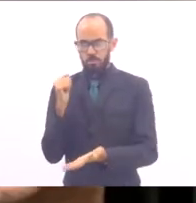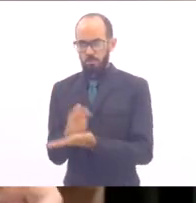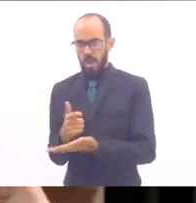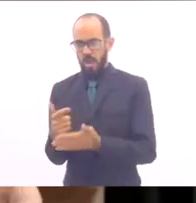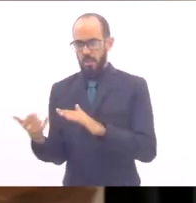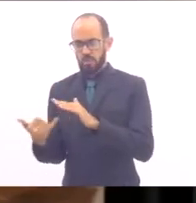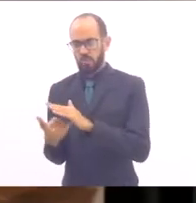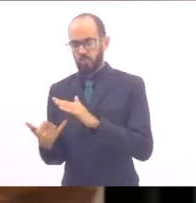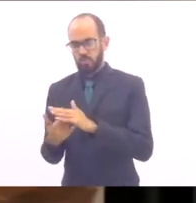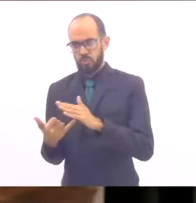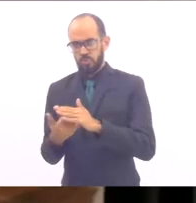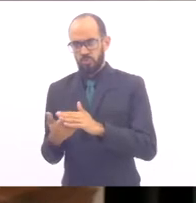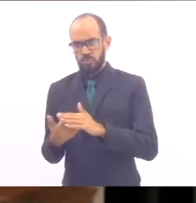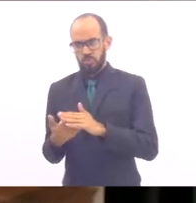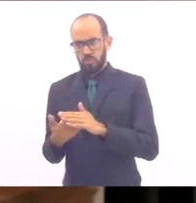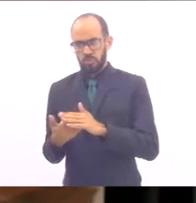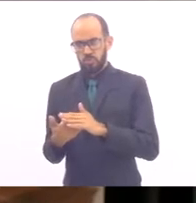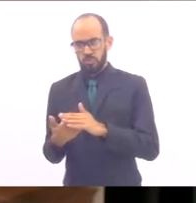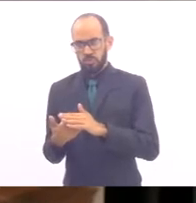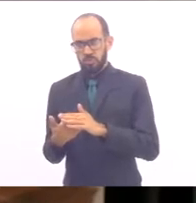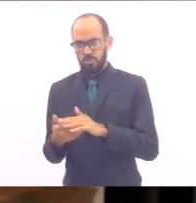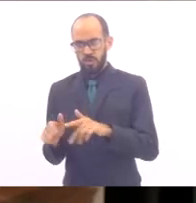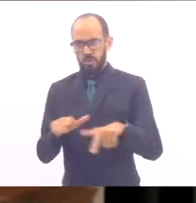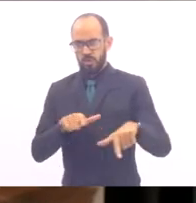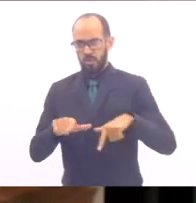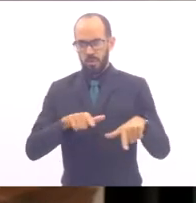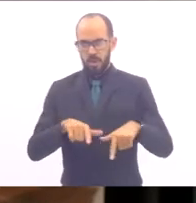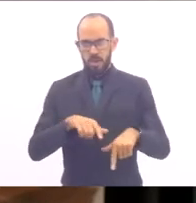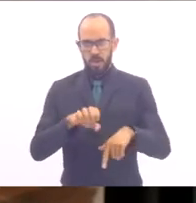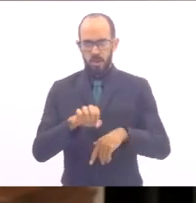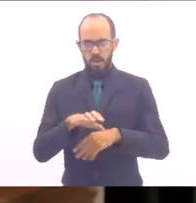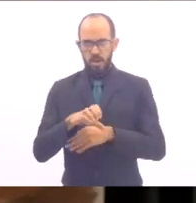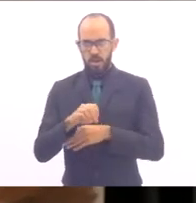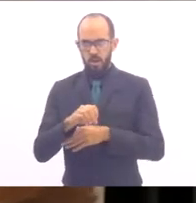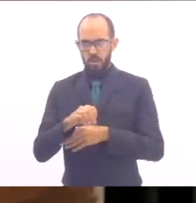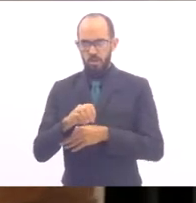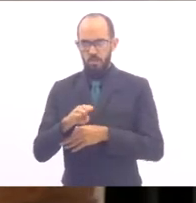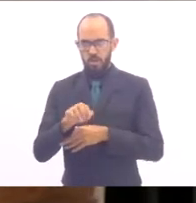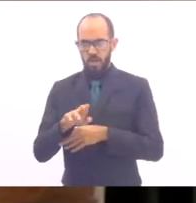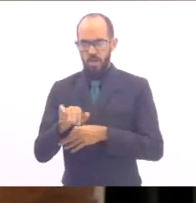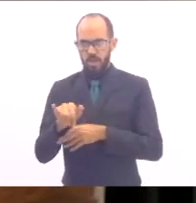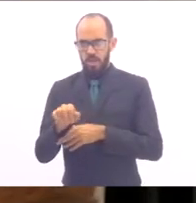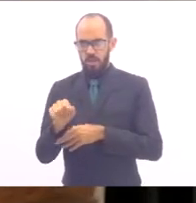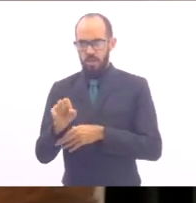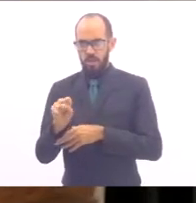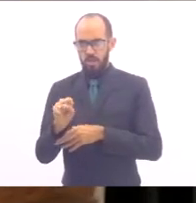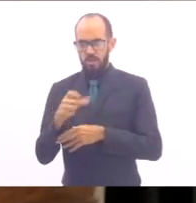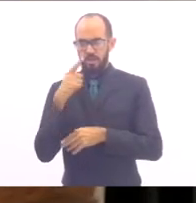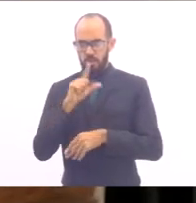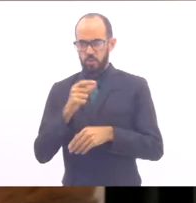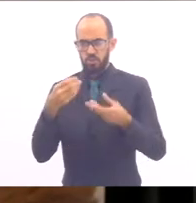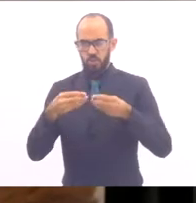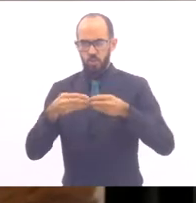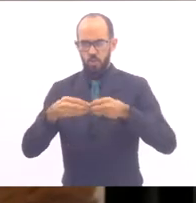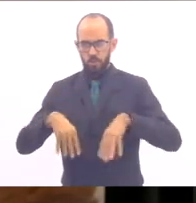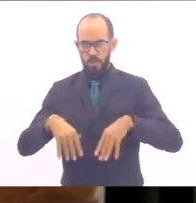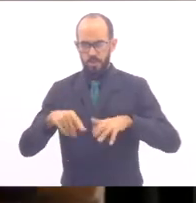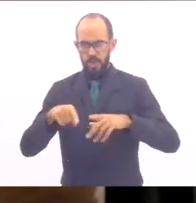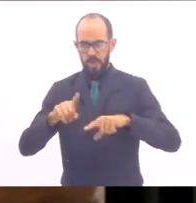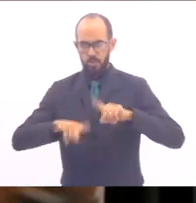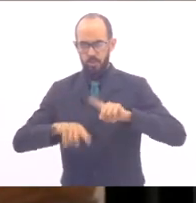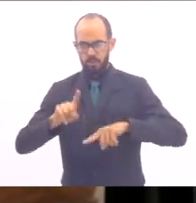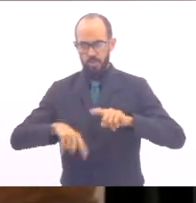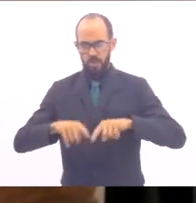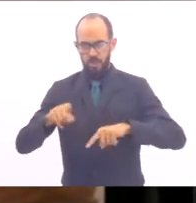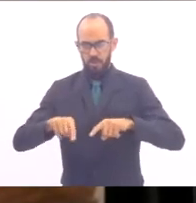cooperativas para trabalhar nas ecobarreiras e, com isso, elas se creditam daquele material que está sendo retirado,